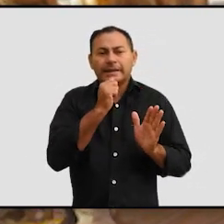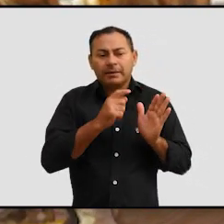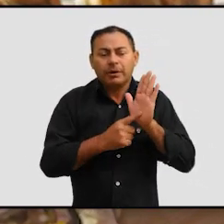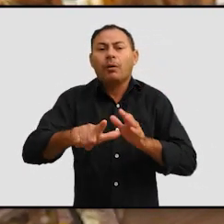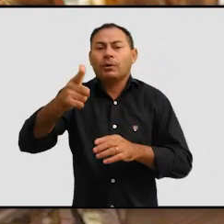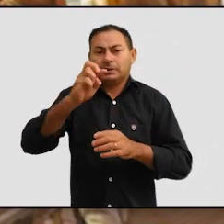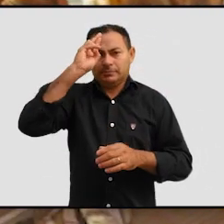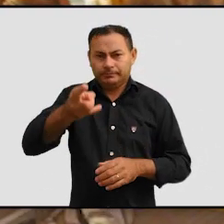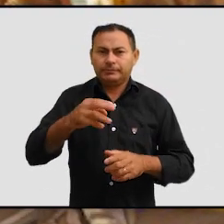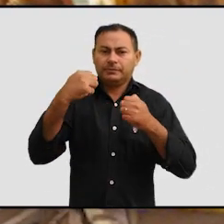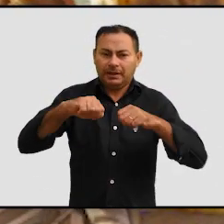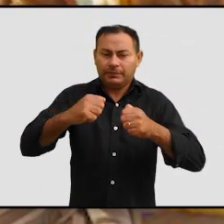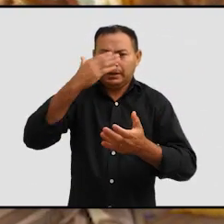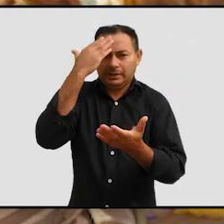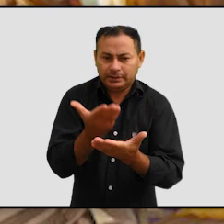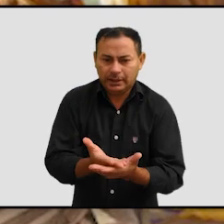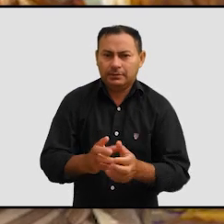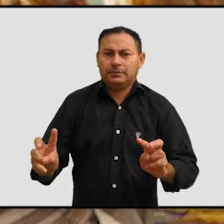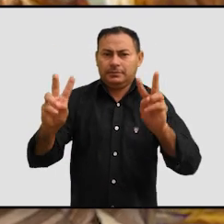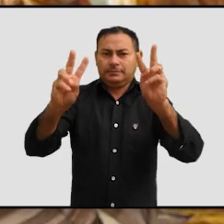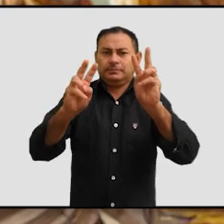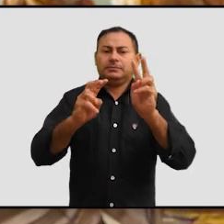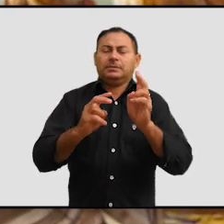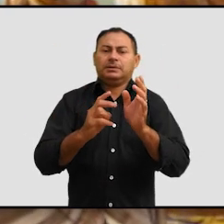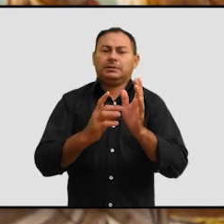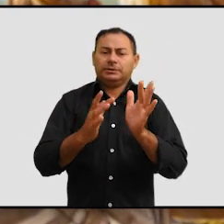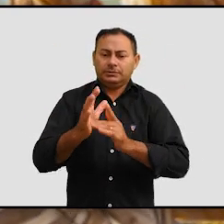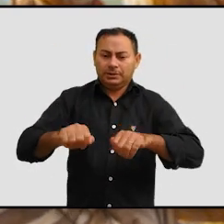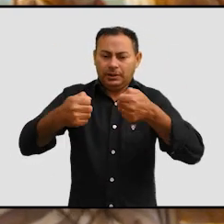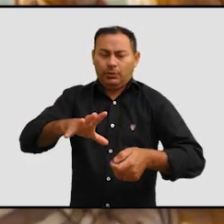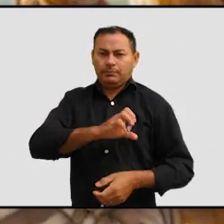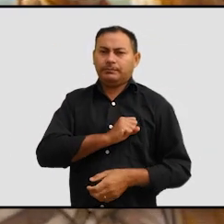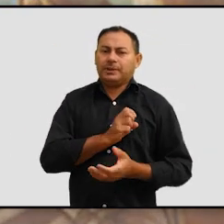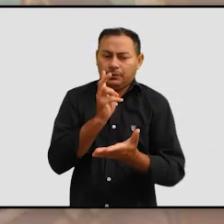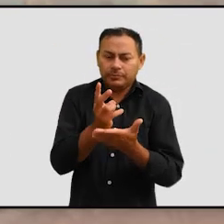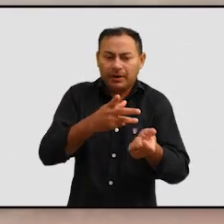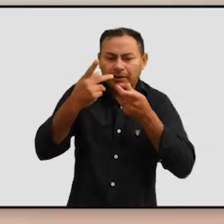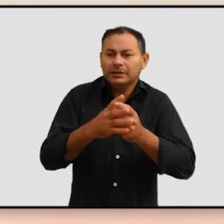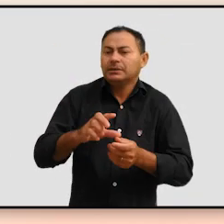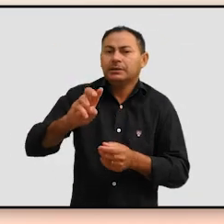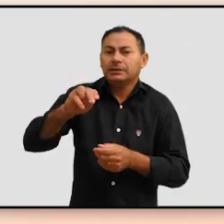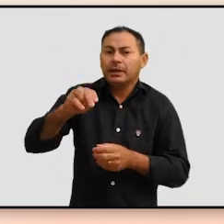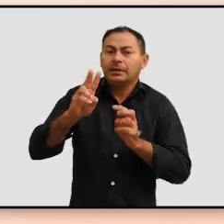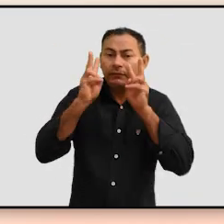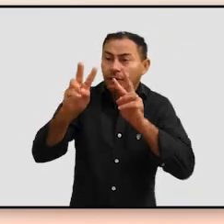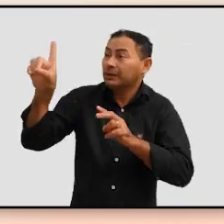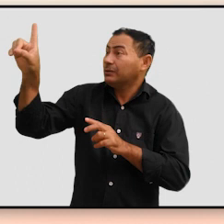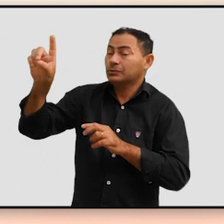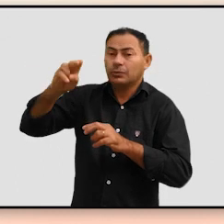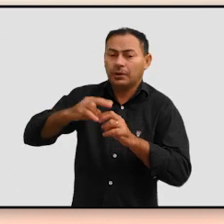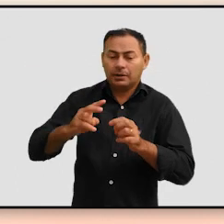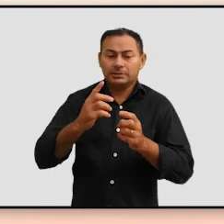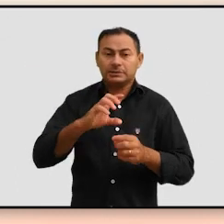mostra outras razões por que devemos confessar o valor que Jesus deu ao amor. Ele continua dizendo: ninguém jamais viu a